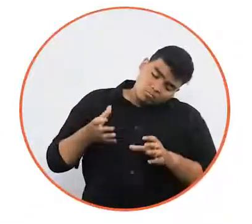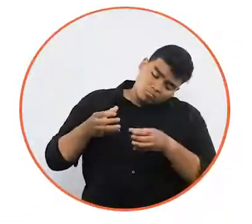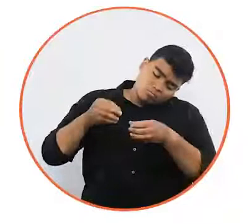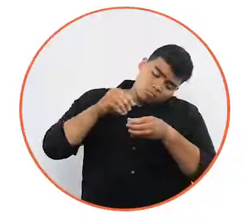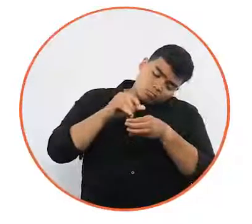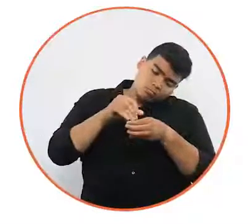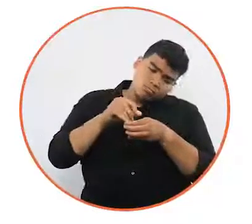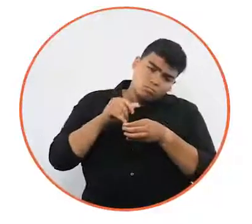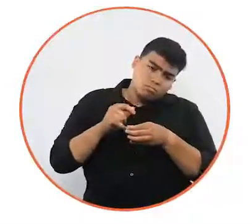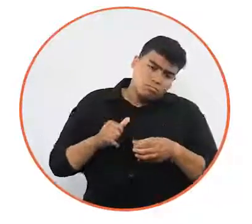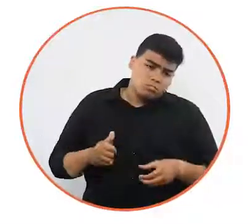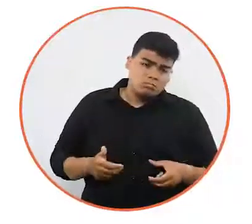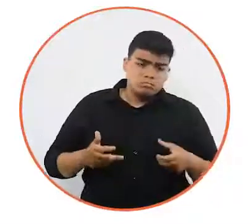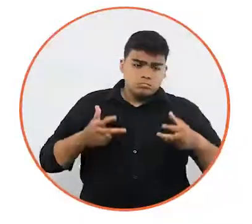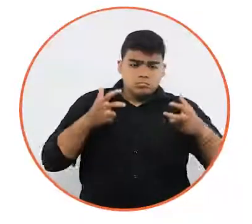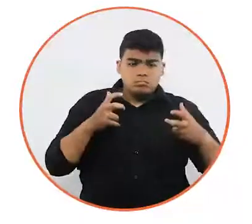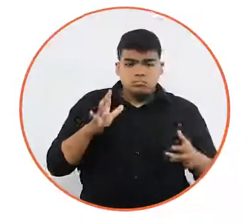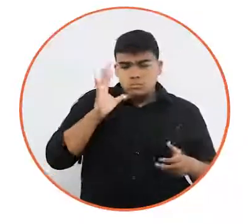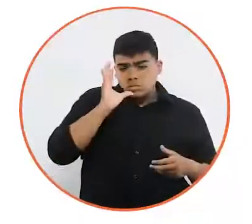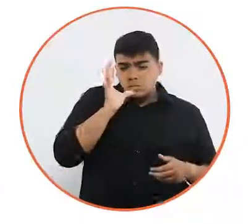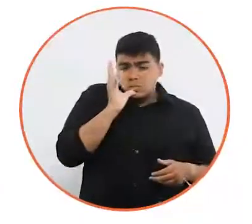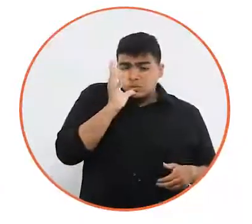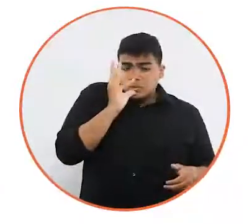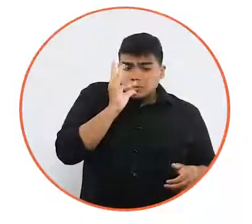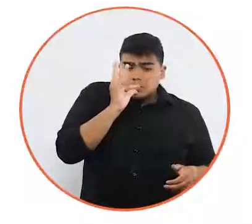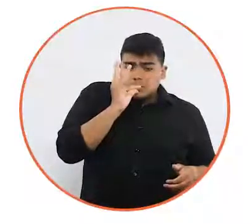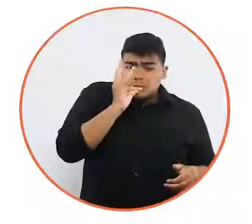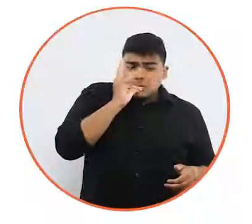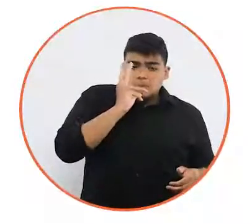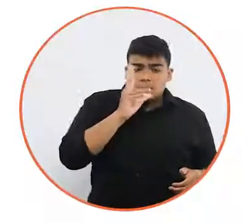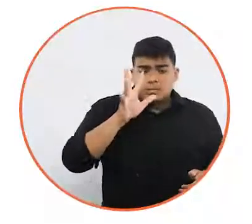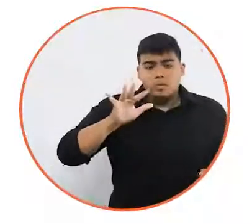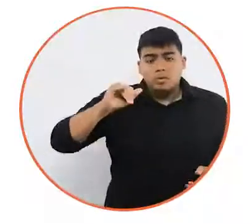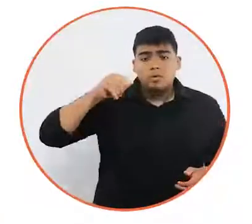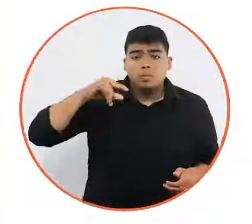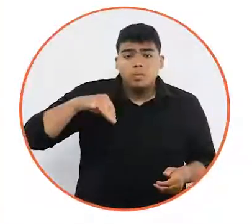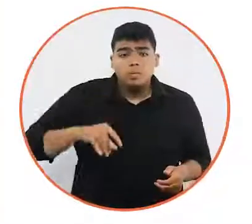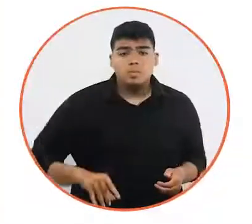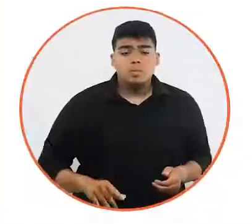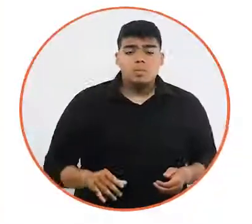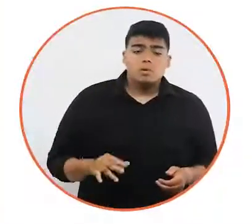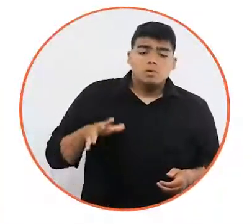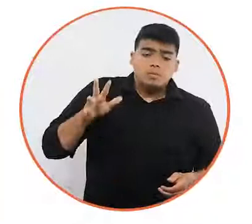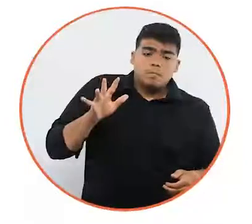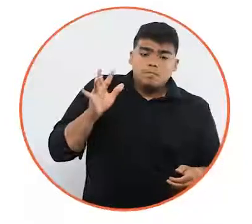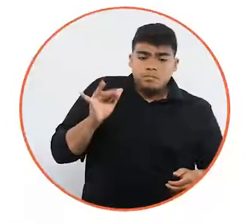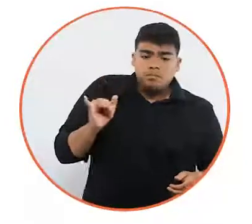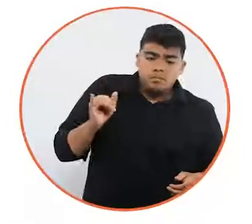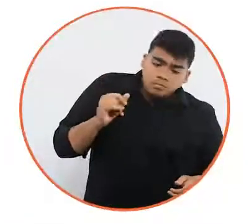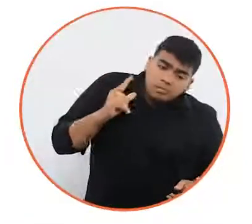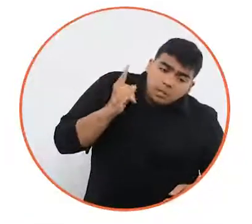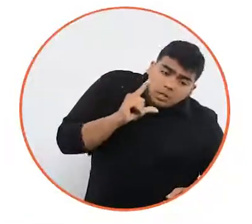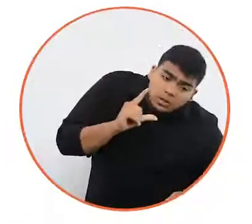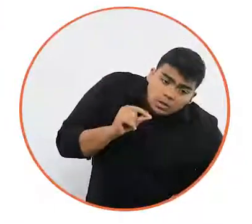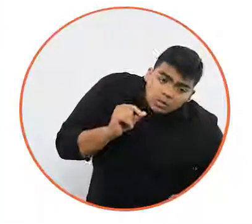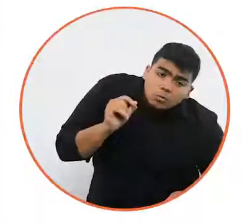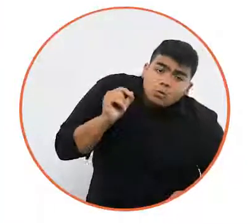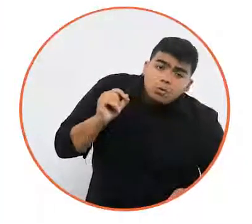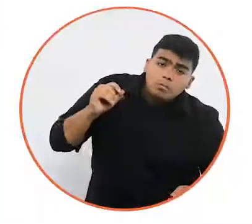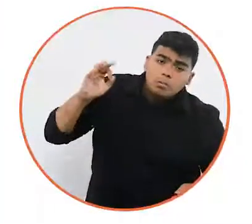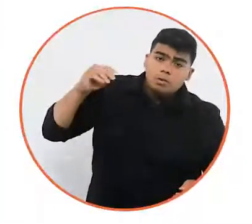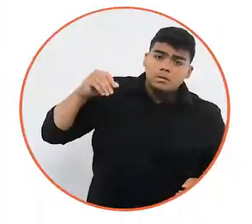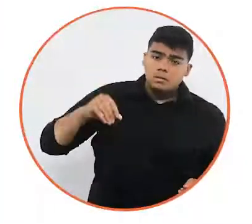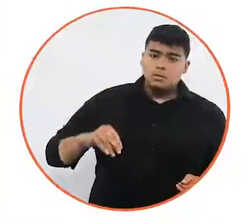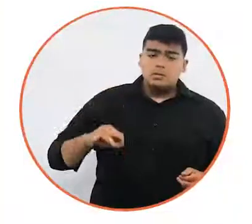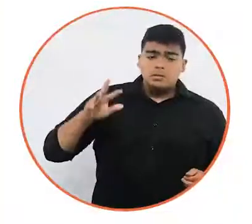tá vendo aqui, ó, ela vem, aqui ela demora até cair. Ela vai passar por aqui, mas nesse meio, o que é que vai acontecer